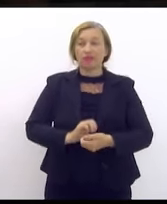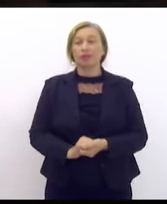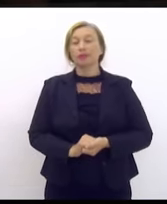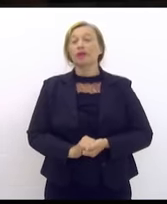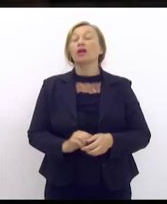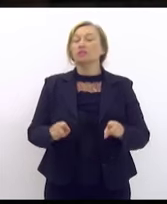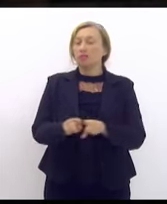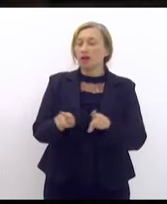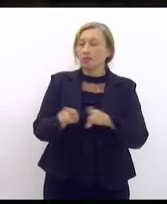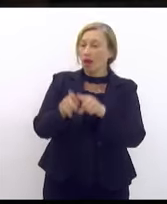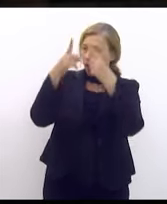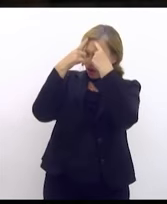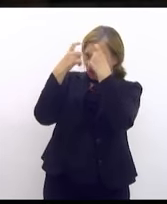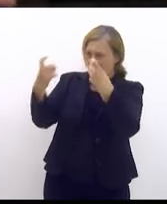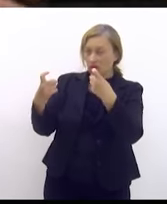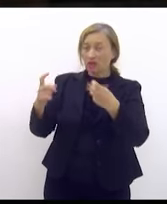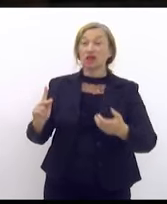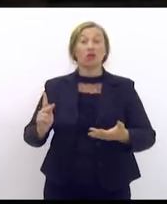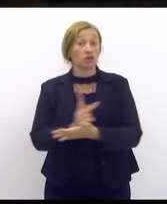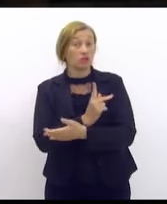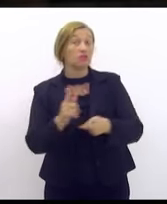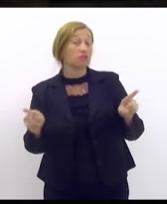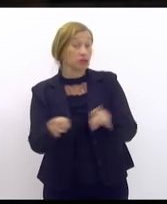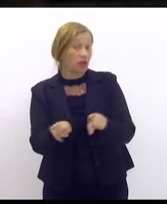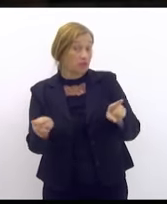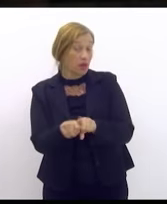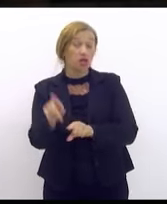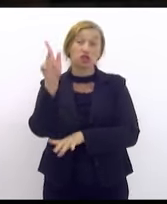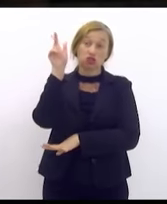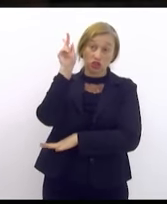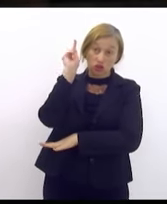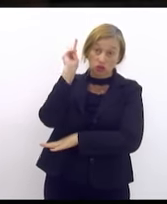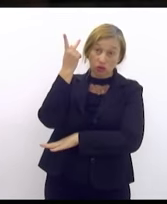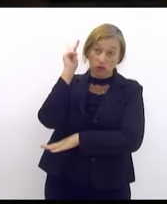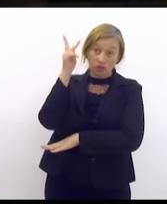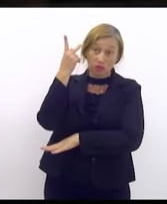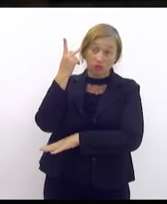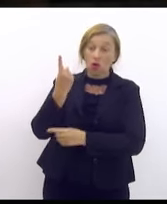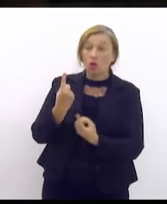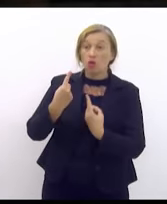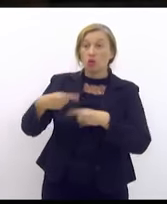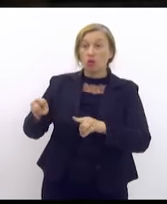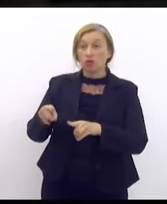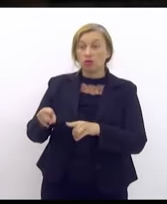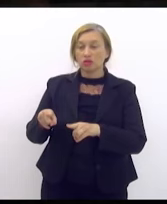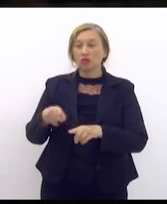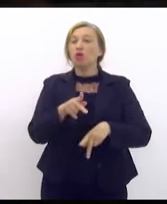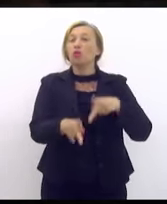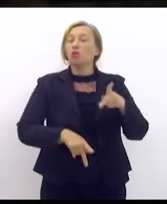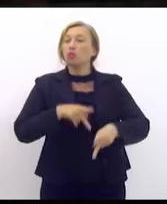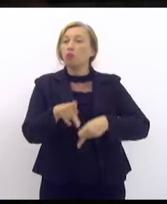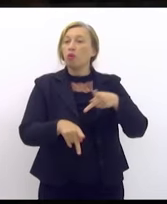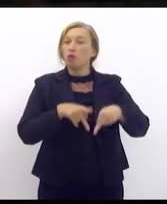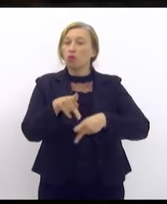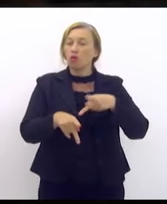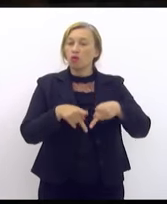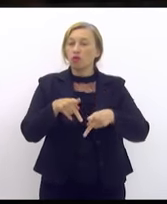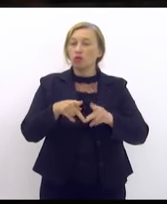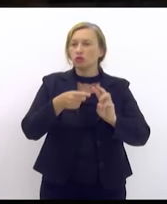violências que ocorreram também historicamente contra a população